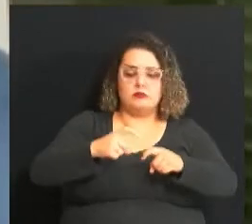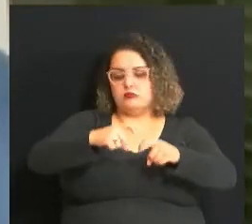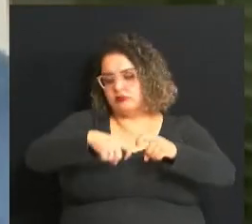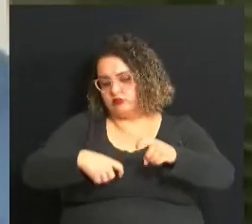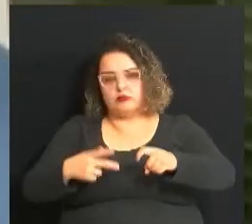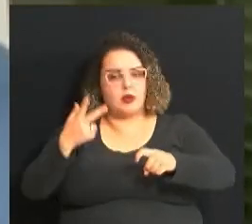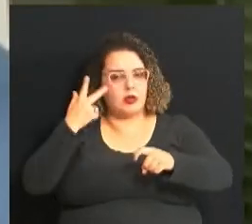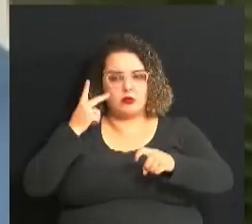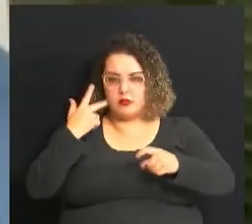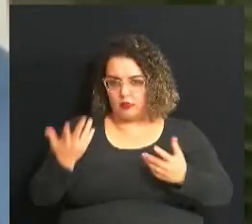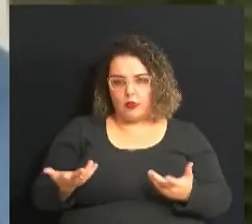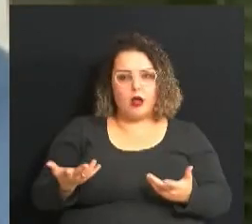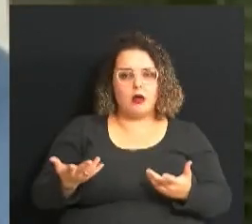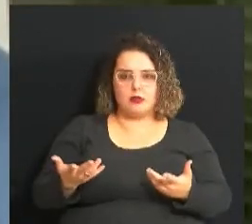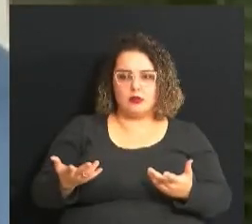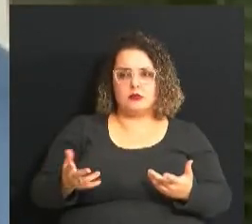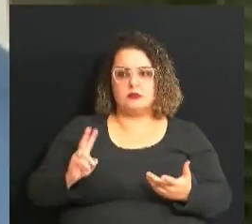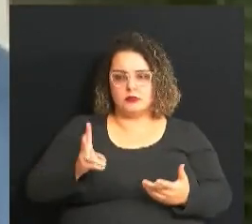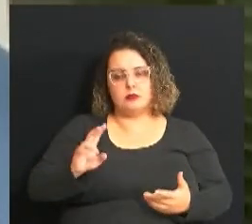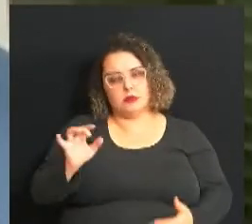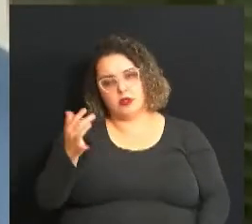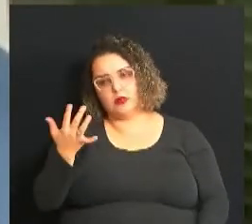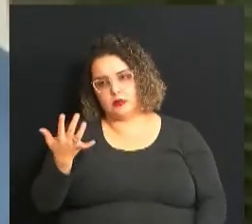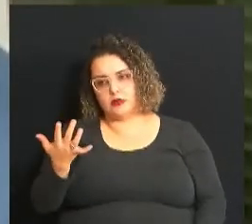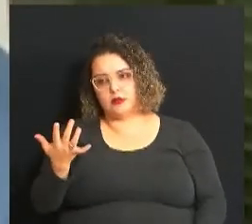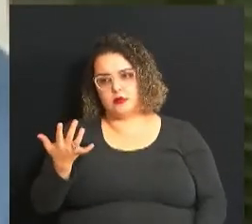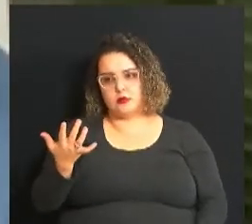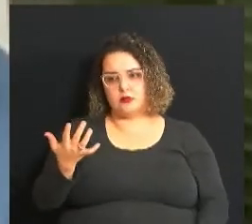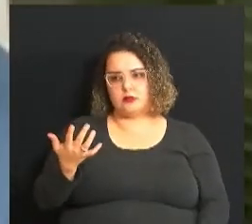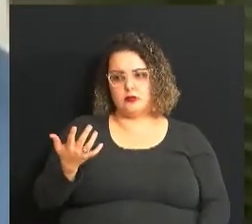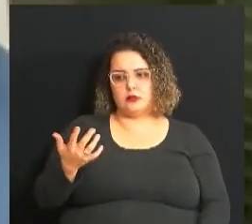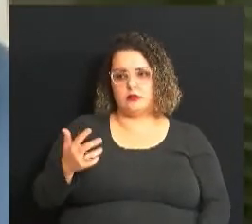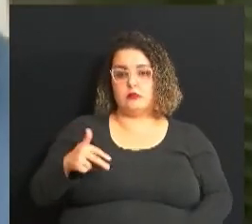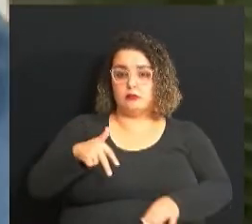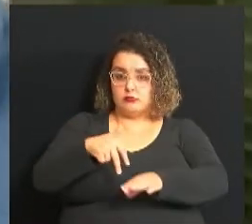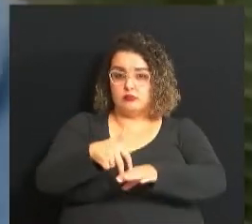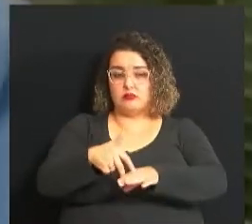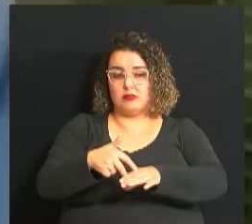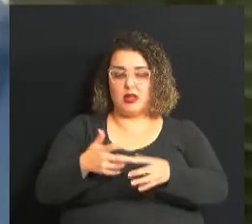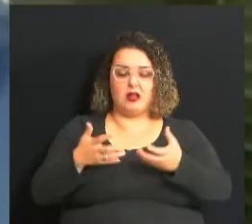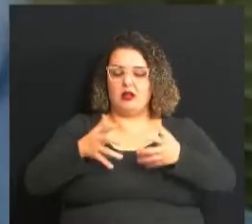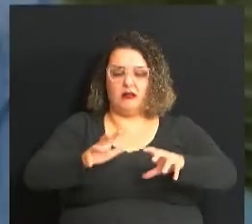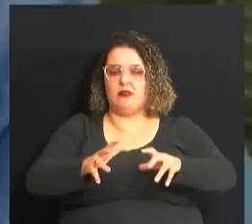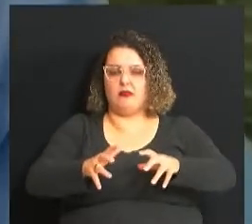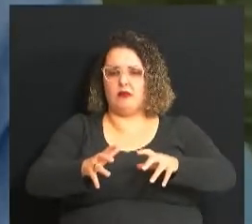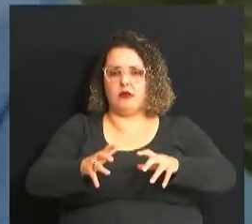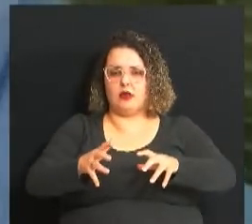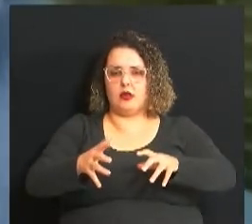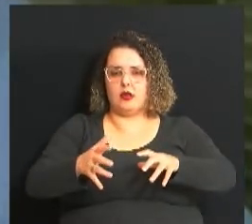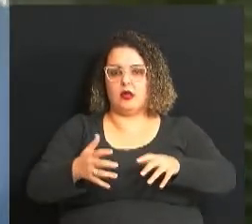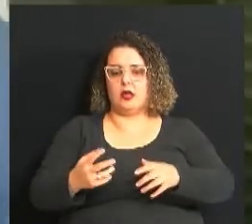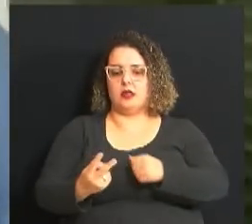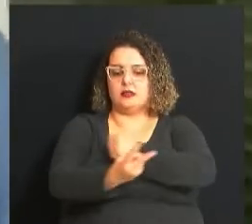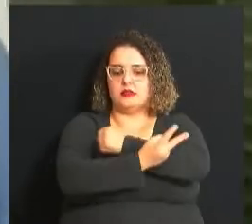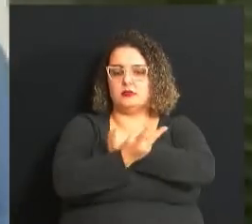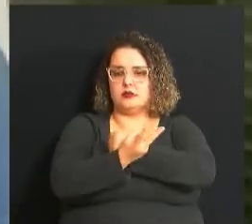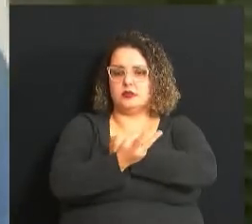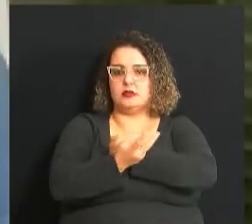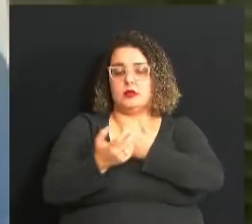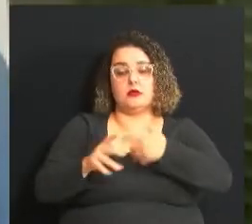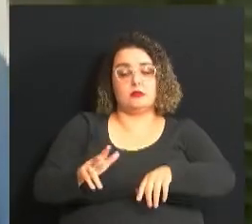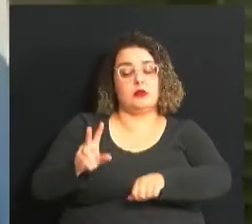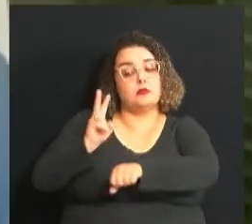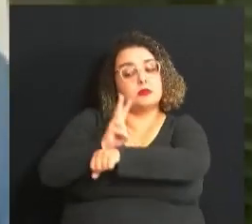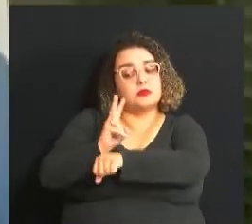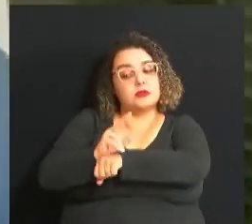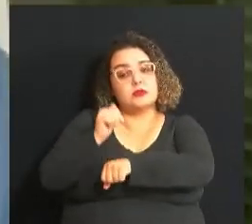o indivíduo ele reluta em se proteger ou proteger a parceira, né? E aí podem